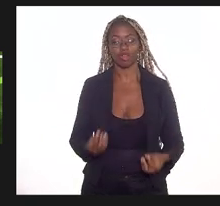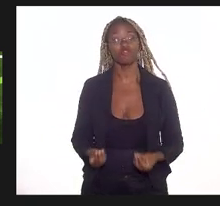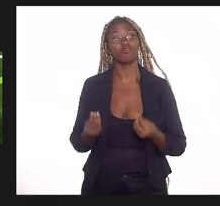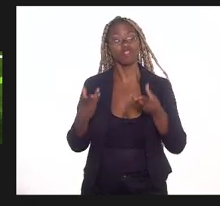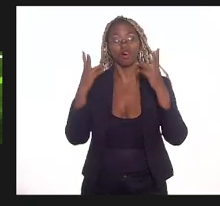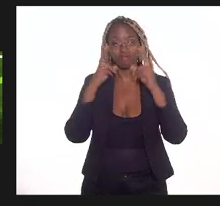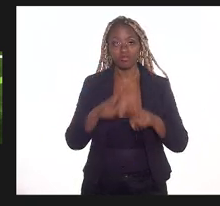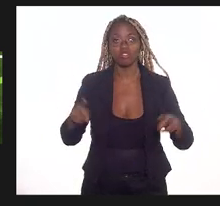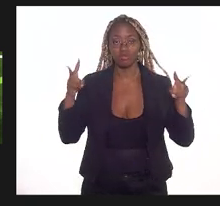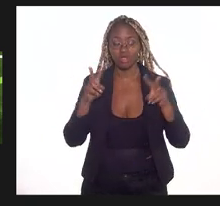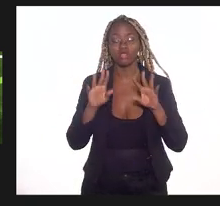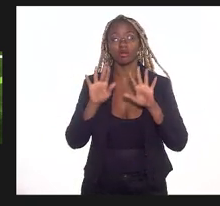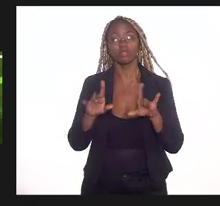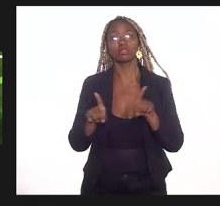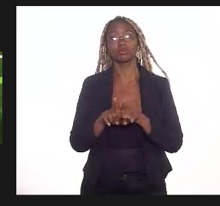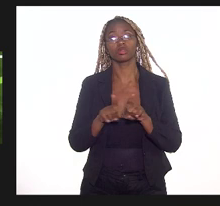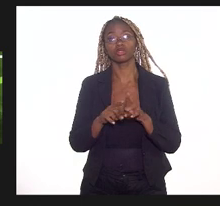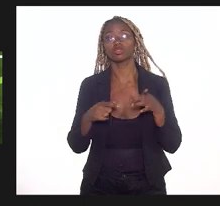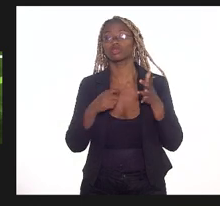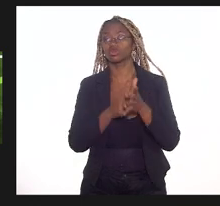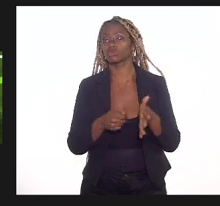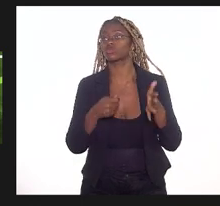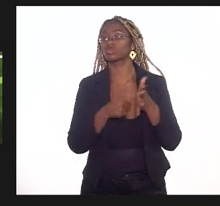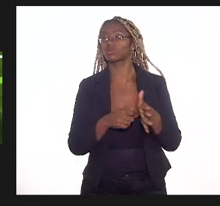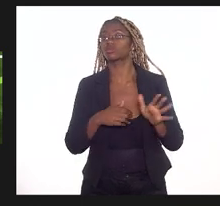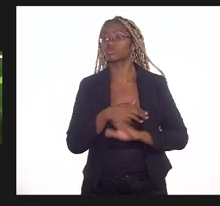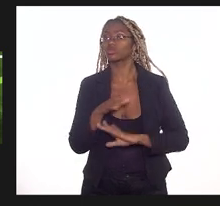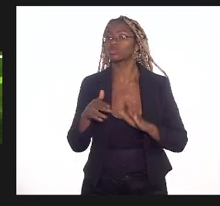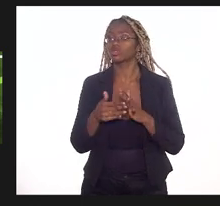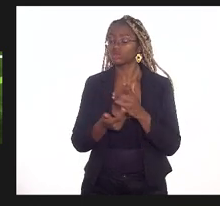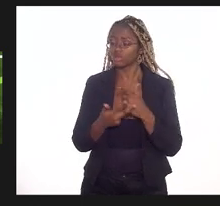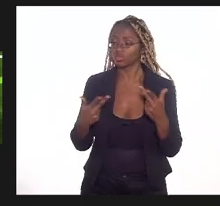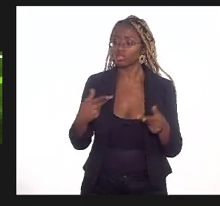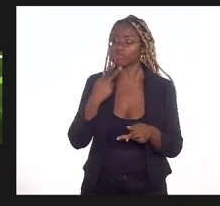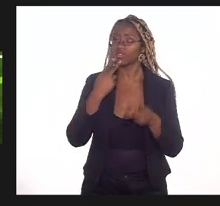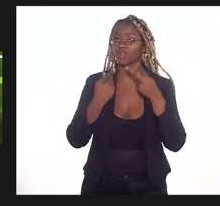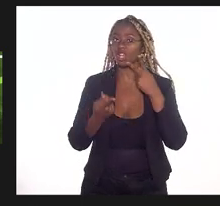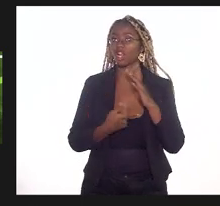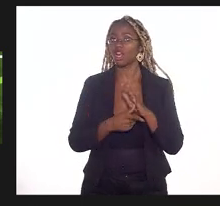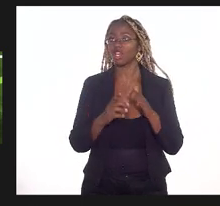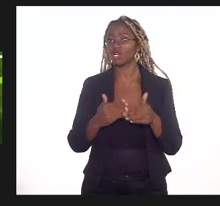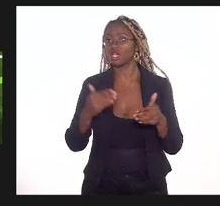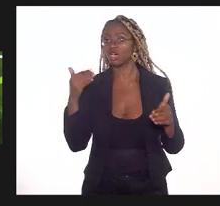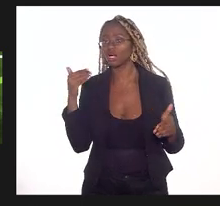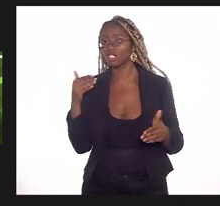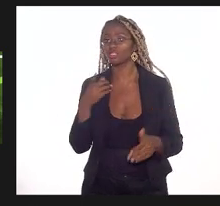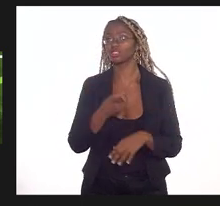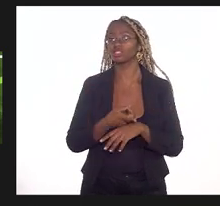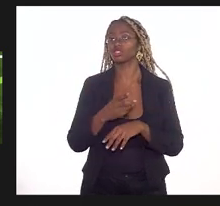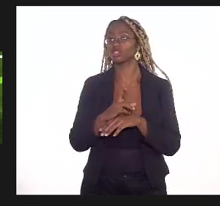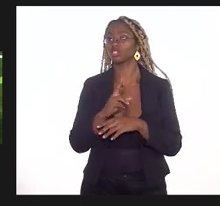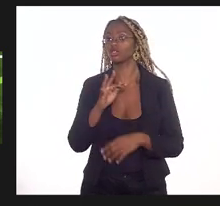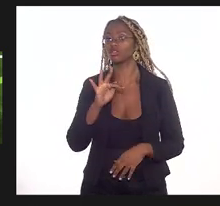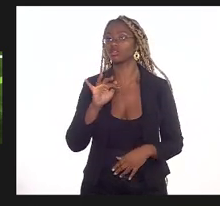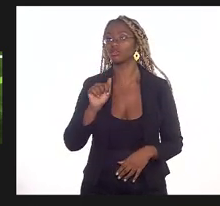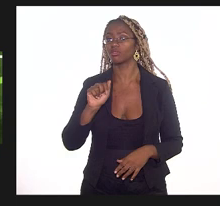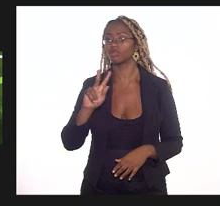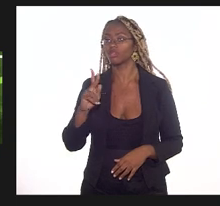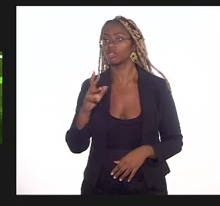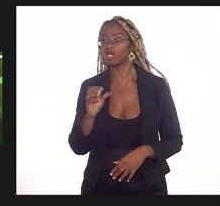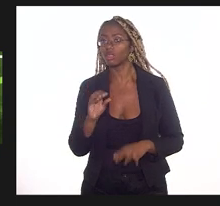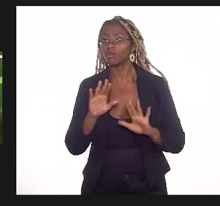pautas que já foram faladas aqui anteriormente, né, pela doutora Fialho, mas a gente